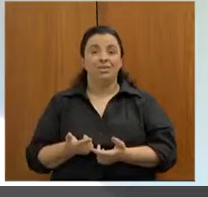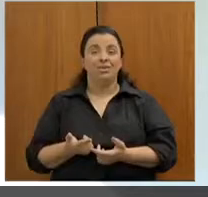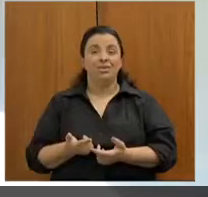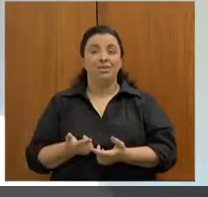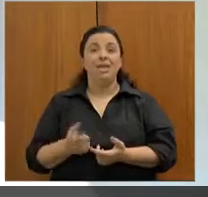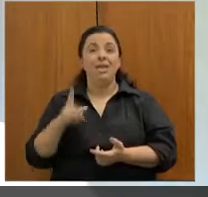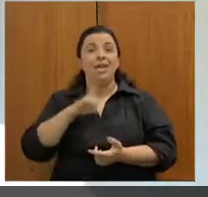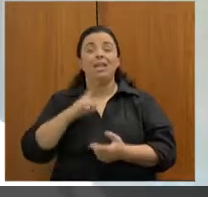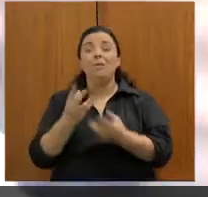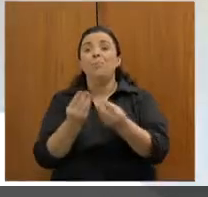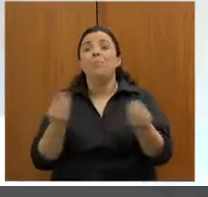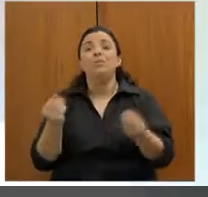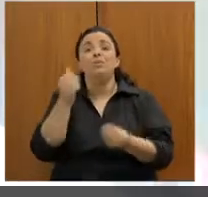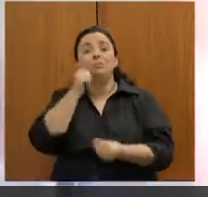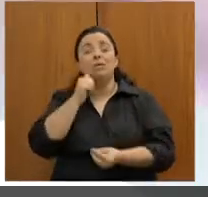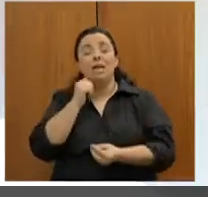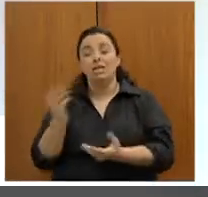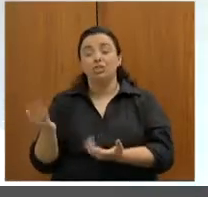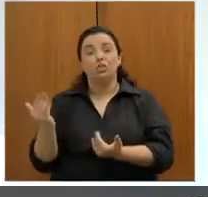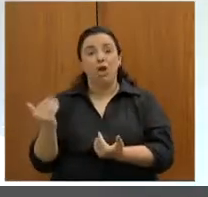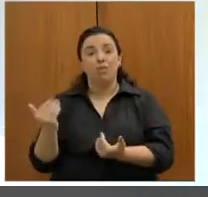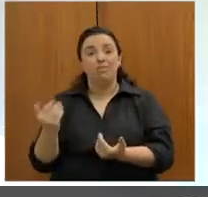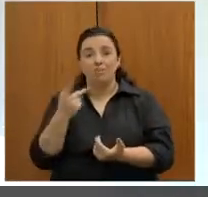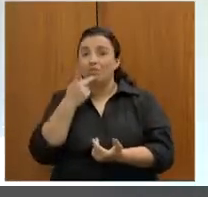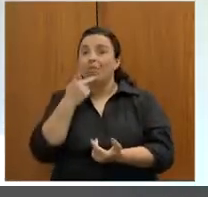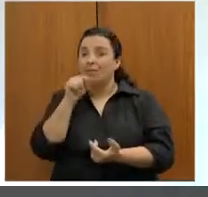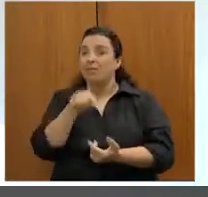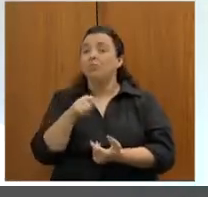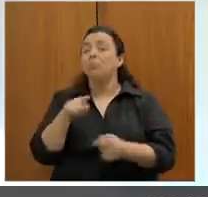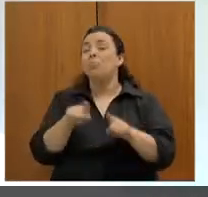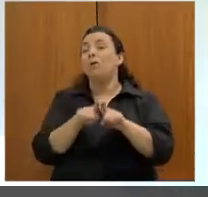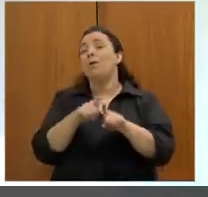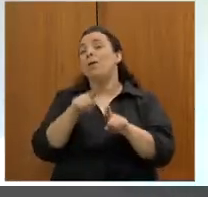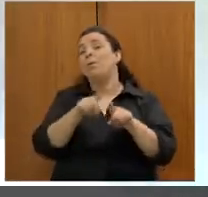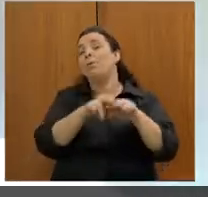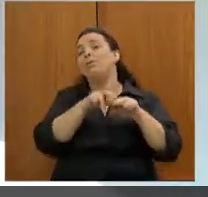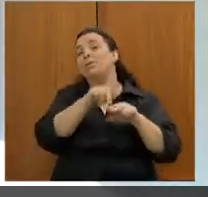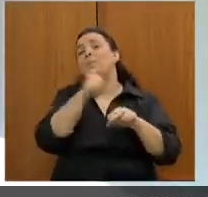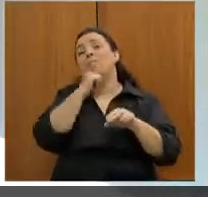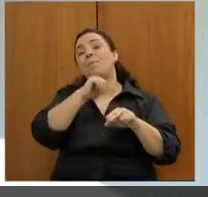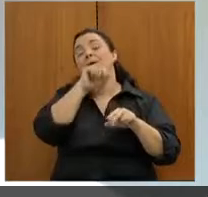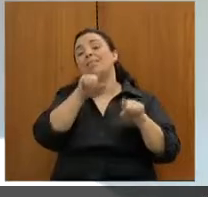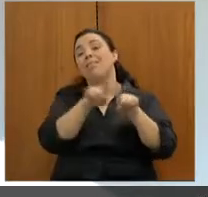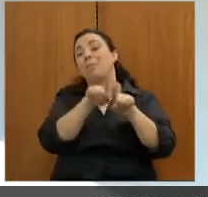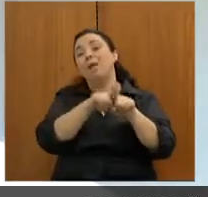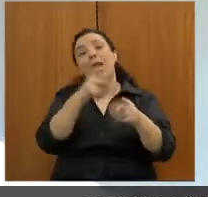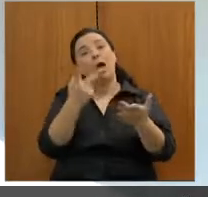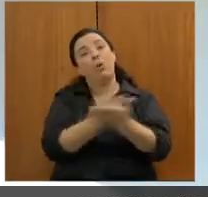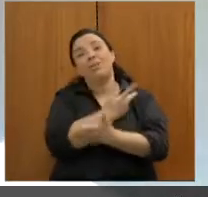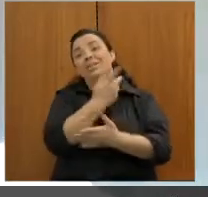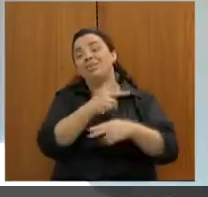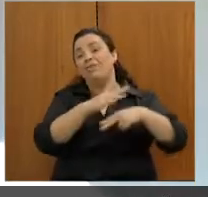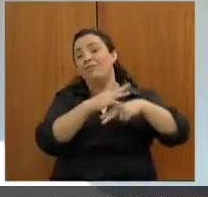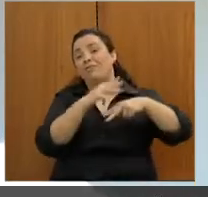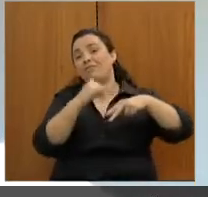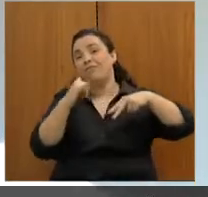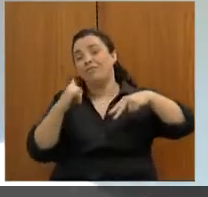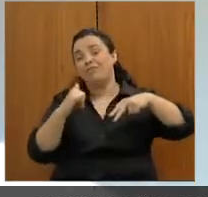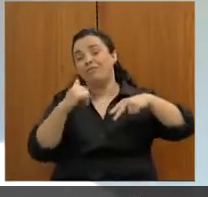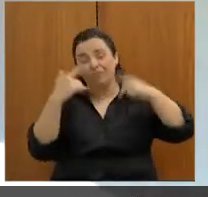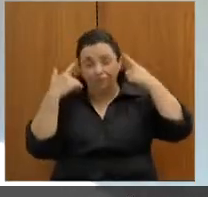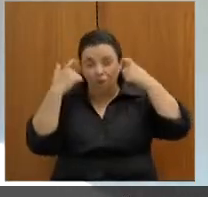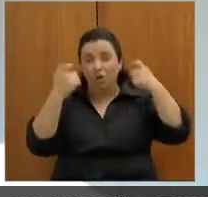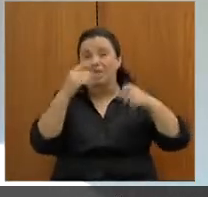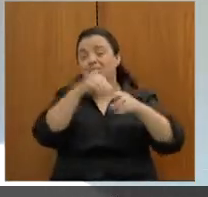porque eu tô falando isso que a minha mãe também foi vítima de violência historicamente violências simbólicas que estavam